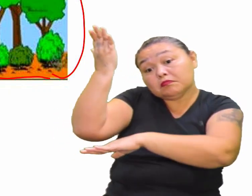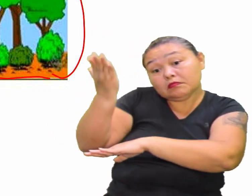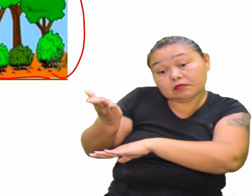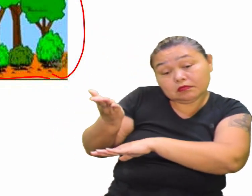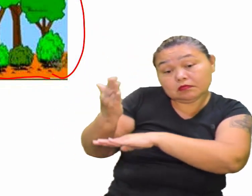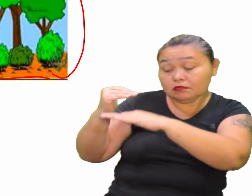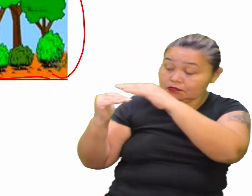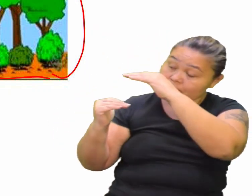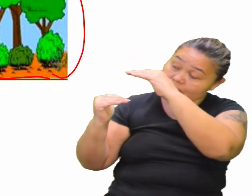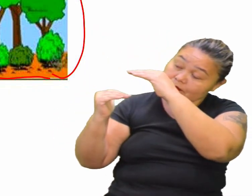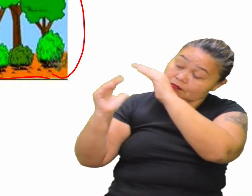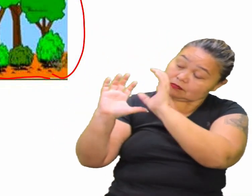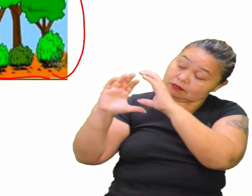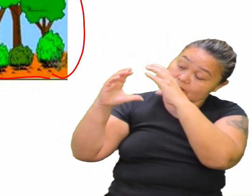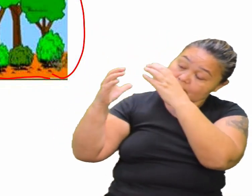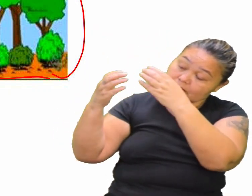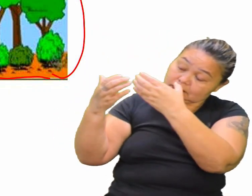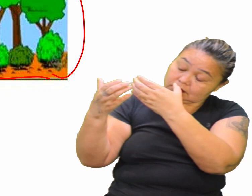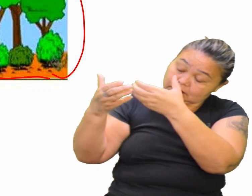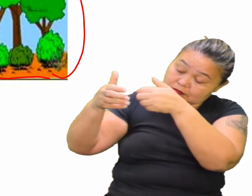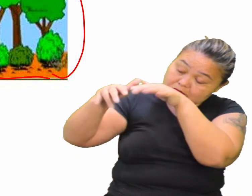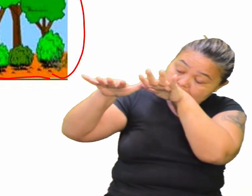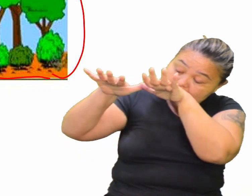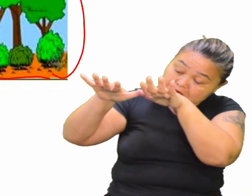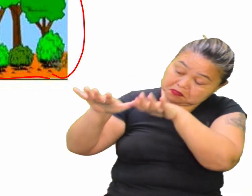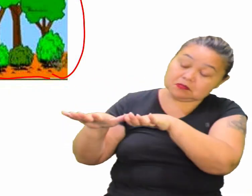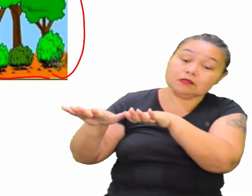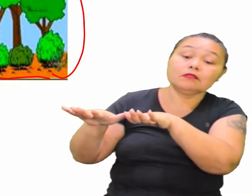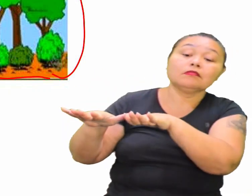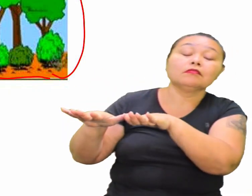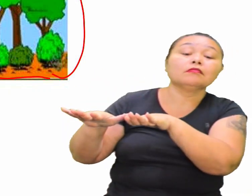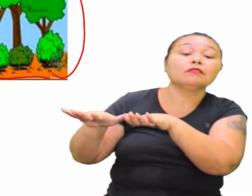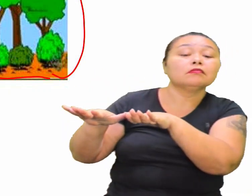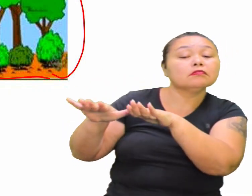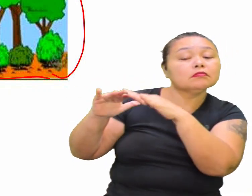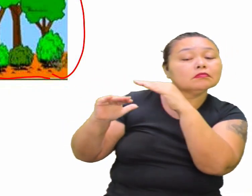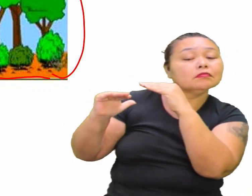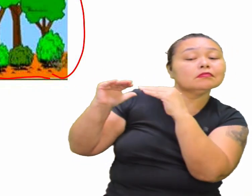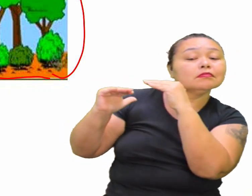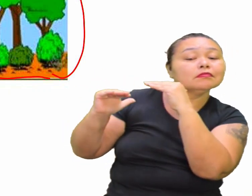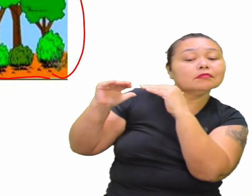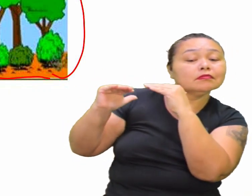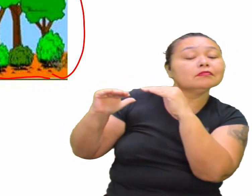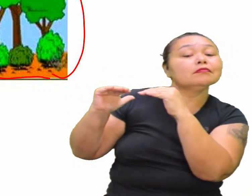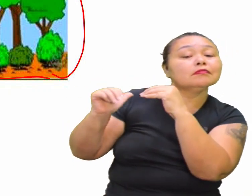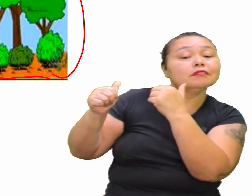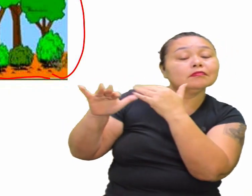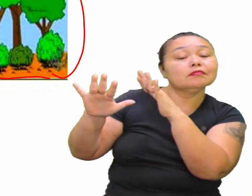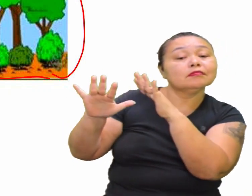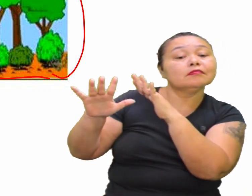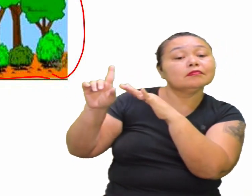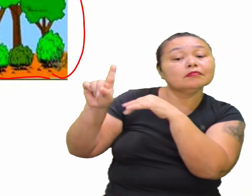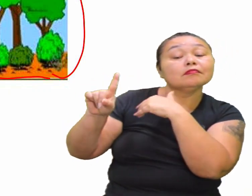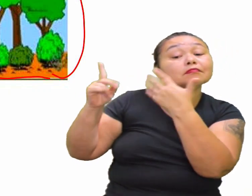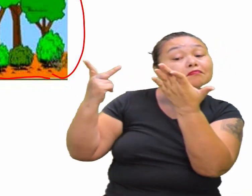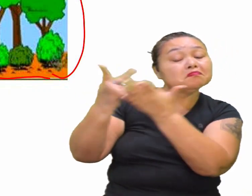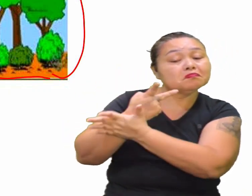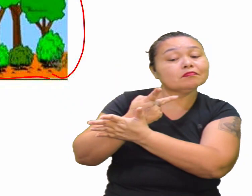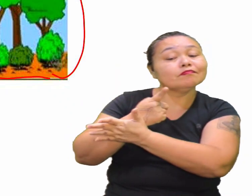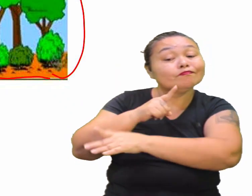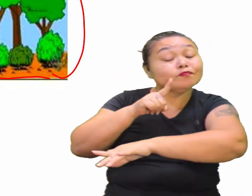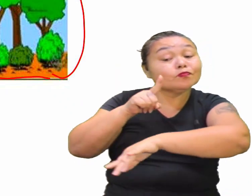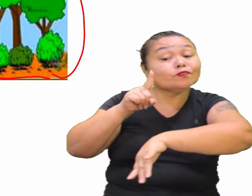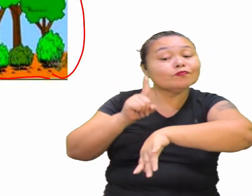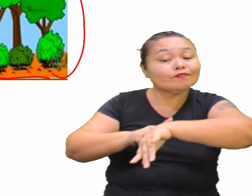a comunidade, ela já entrou, né? Ela já está estável, em equilíbrio, a gente pode dizer. E lógico, isso acontece